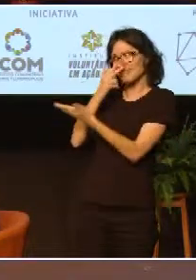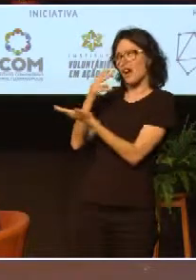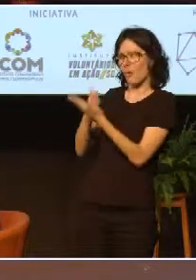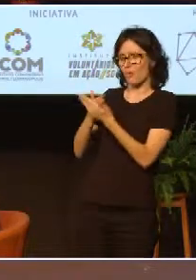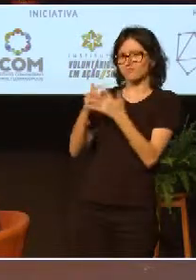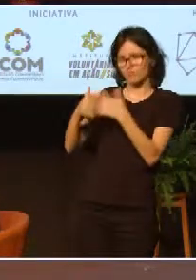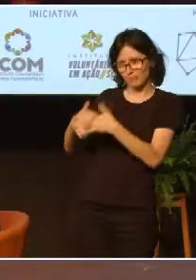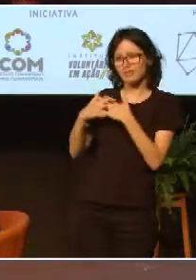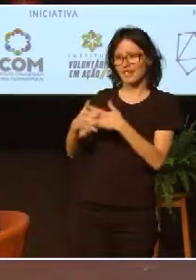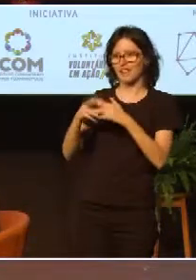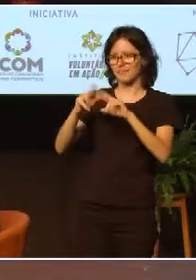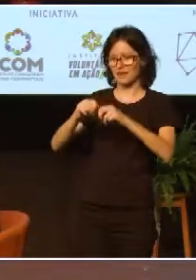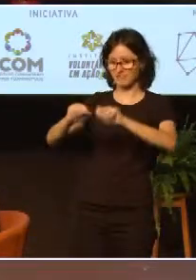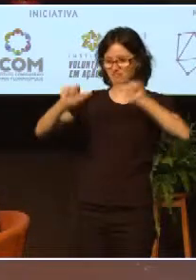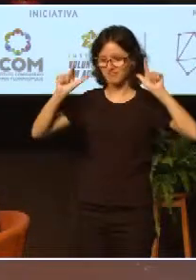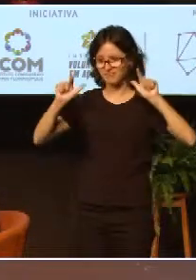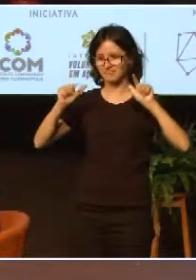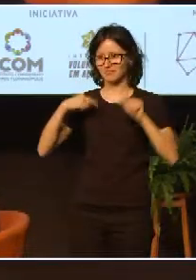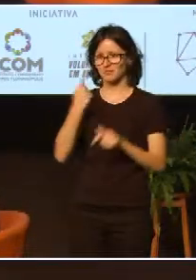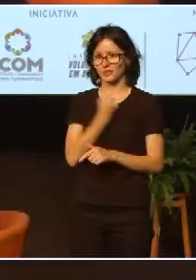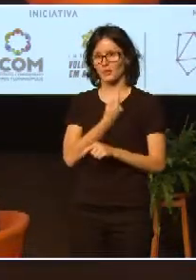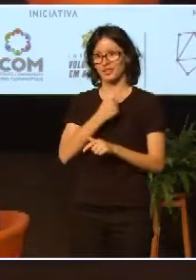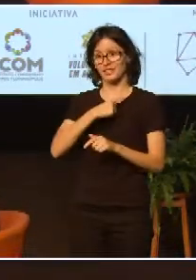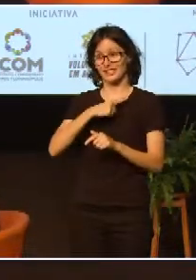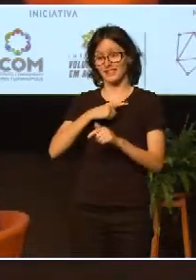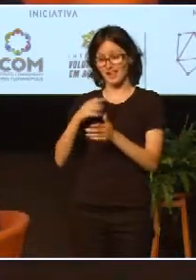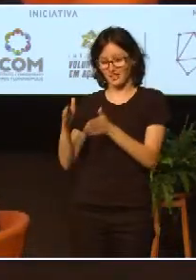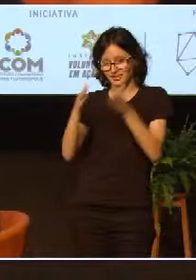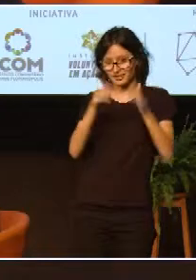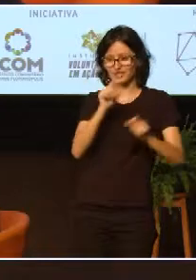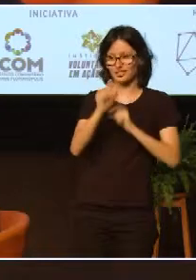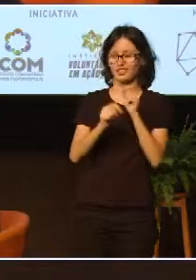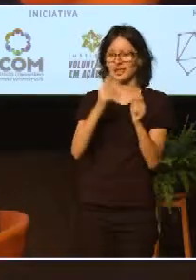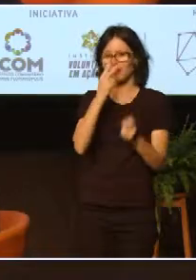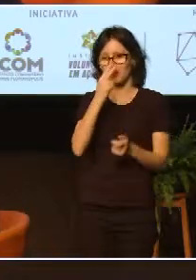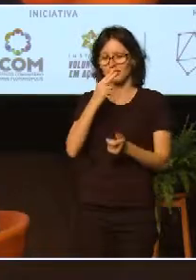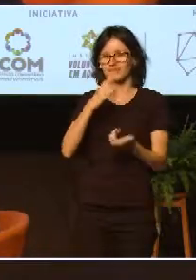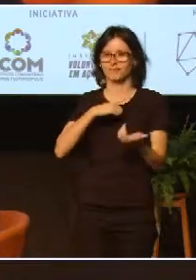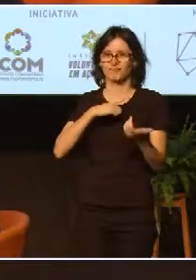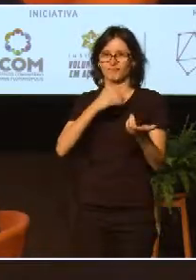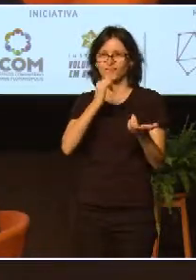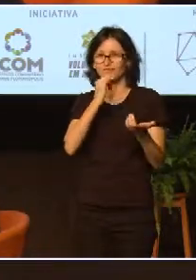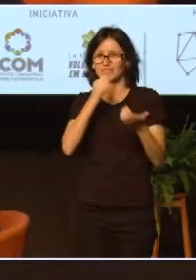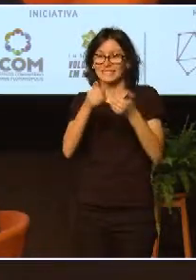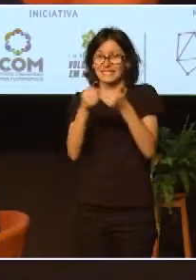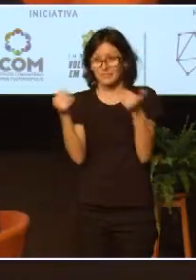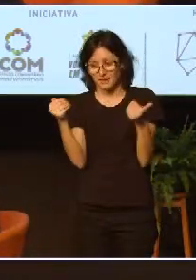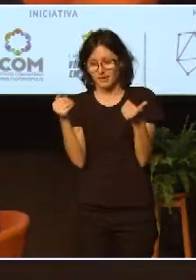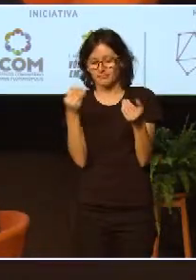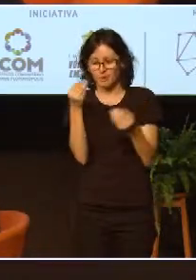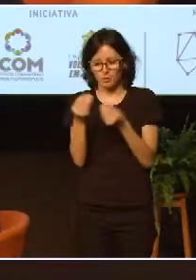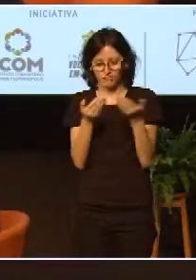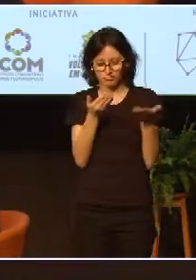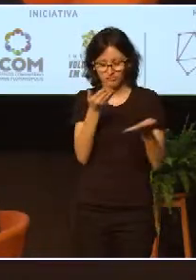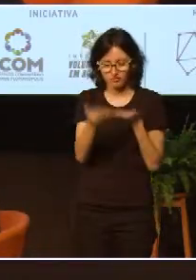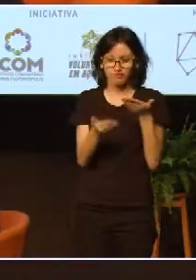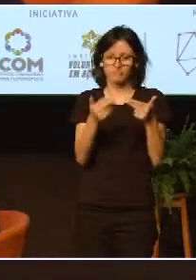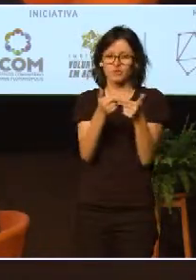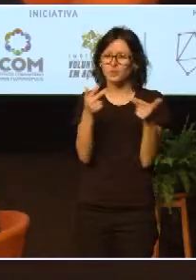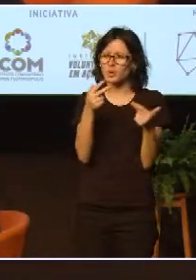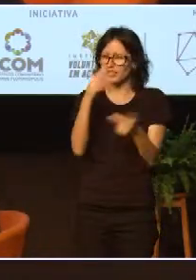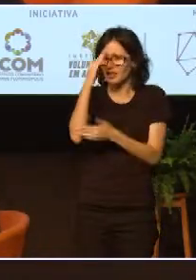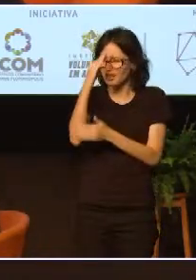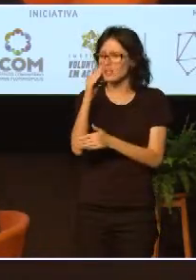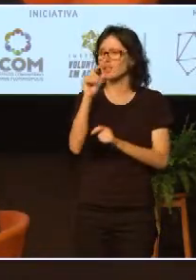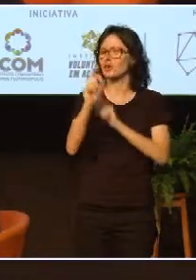né? É o que a Ana fala, de sombra, né? E de luz e sombra. Não tem como você lidar com essa coisa, principalmente